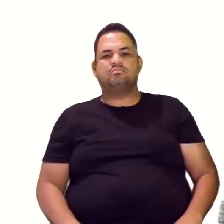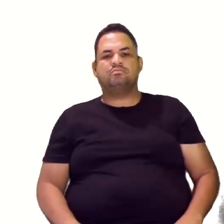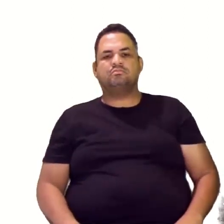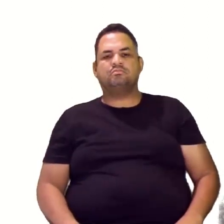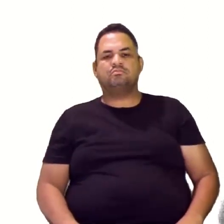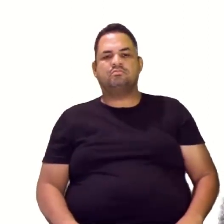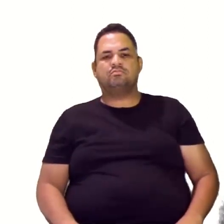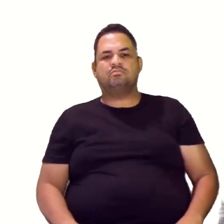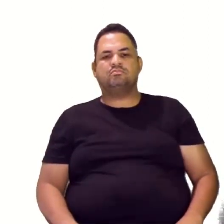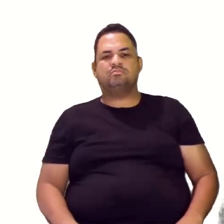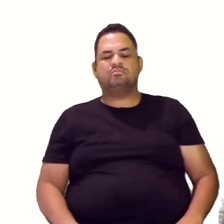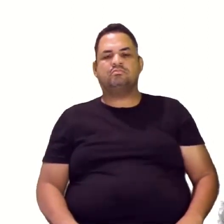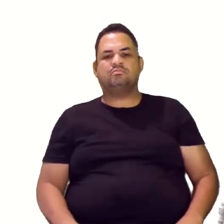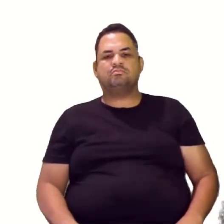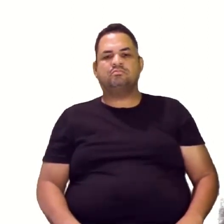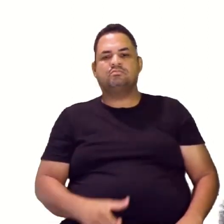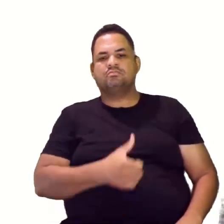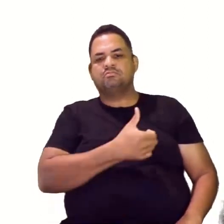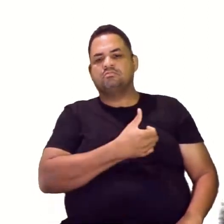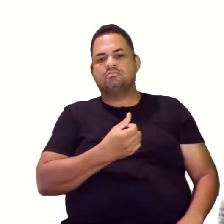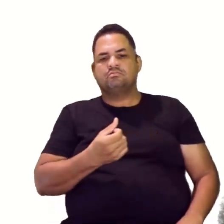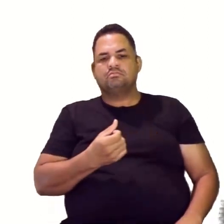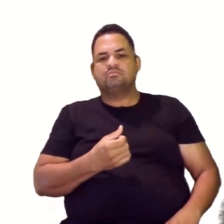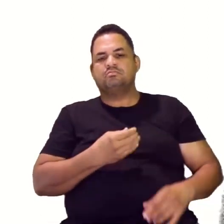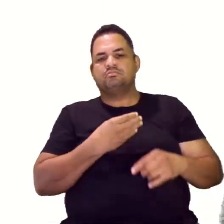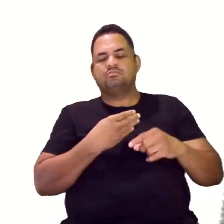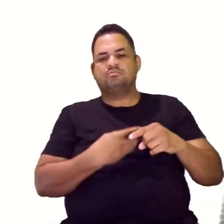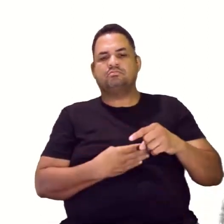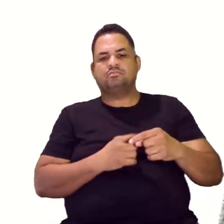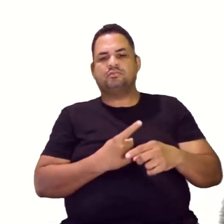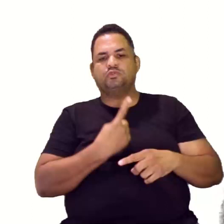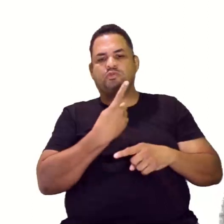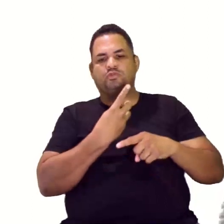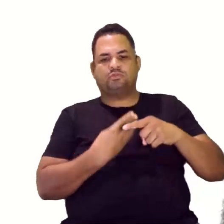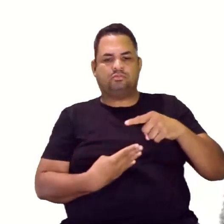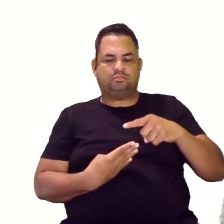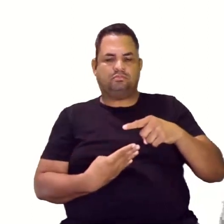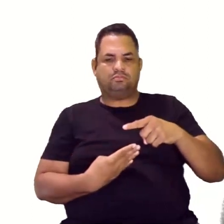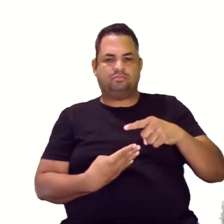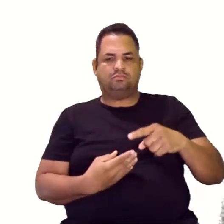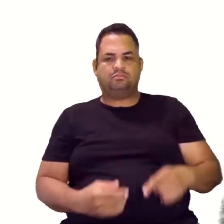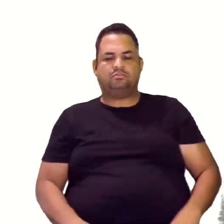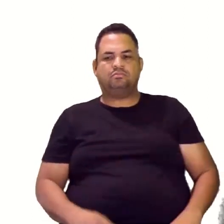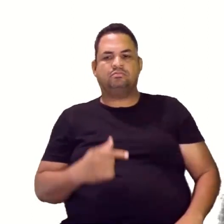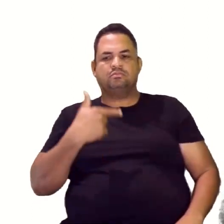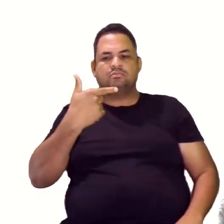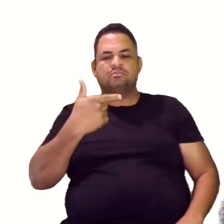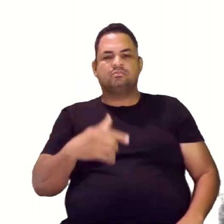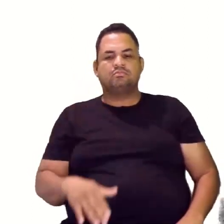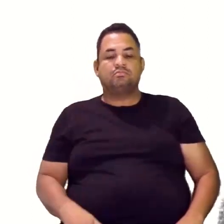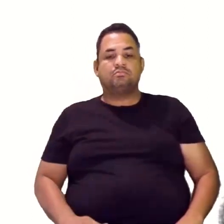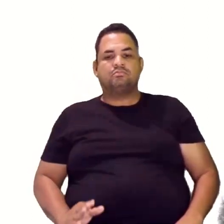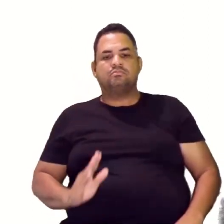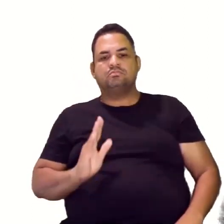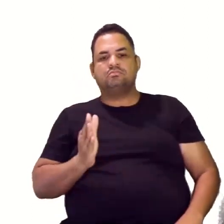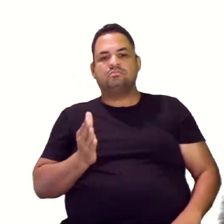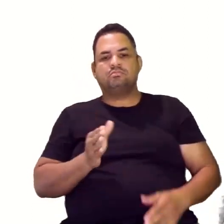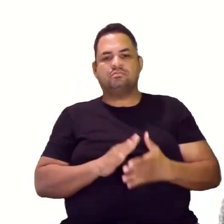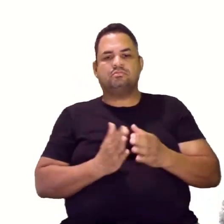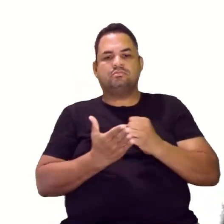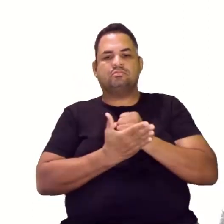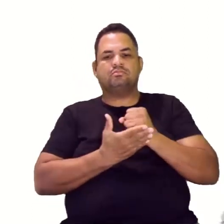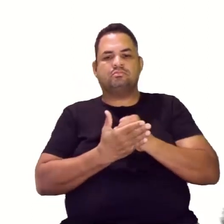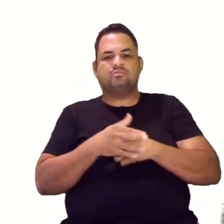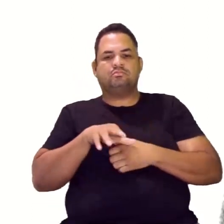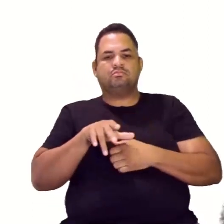16 é o mesmo que 4 ao quadrado, 4 né? ao quadrado. Então, x é igual a 1 sobre 4 ao quadrado. Já vou caminhando para deixar na